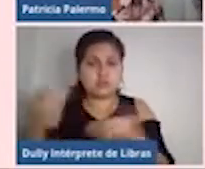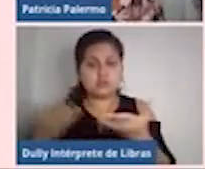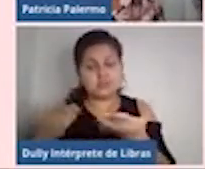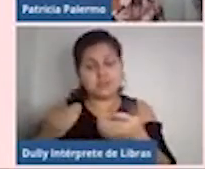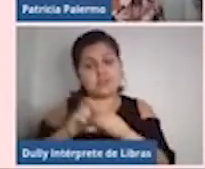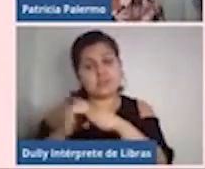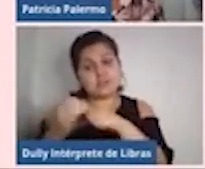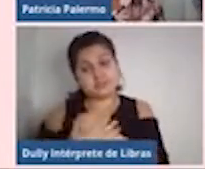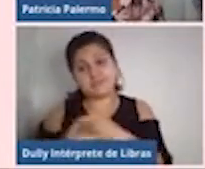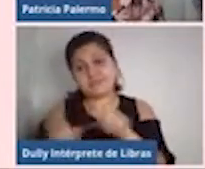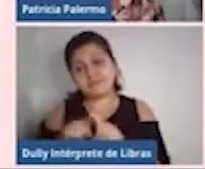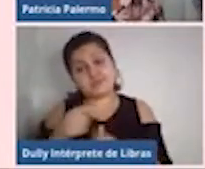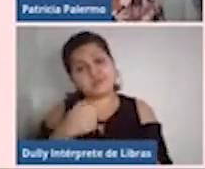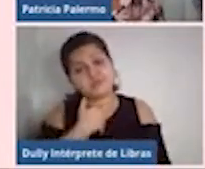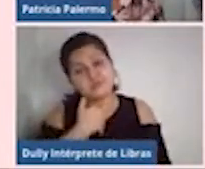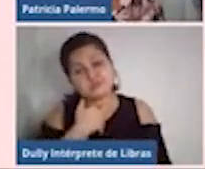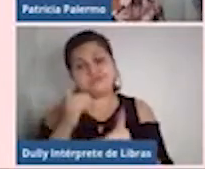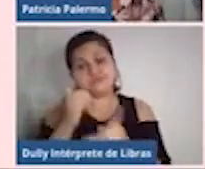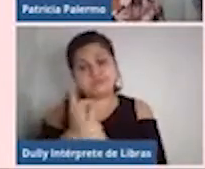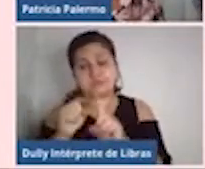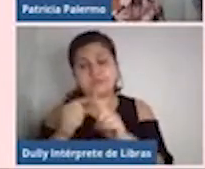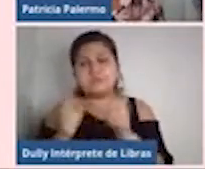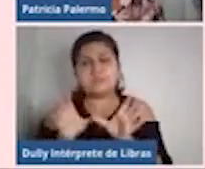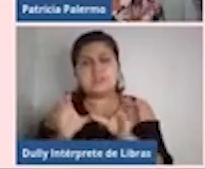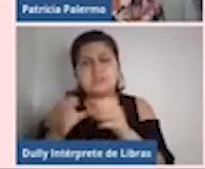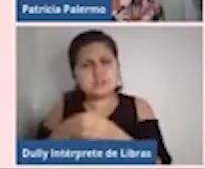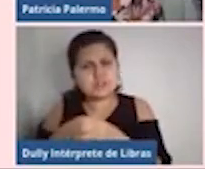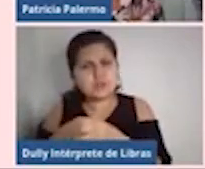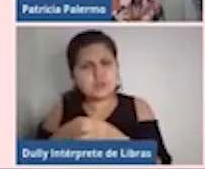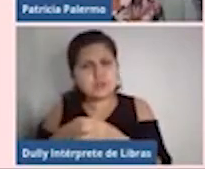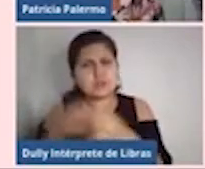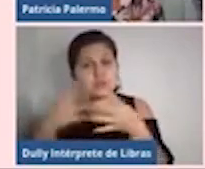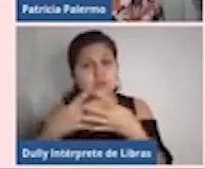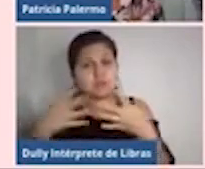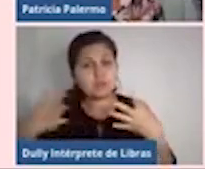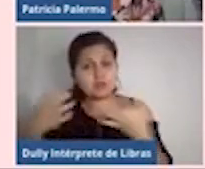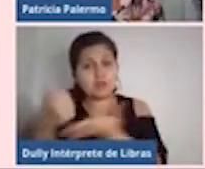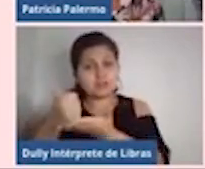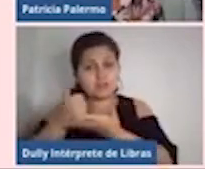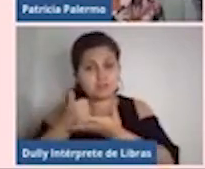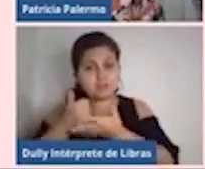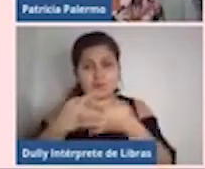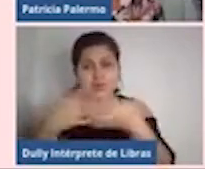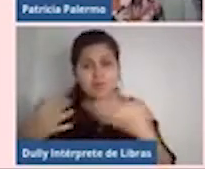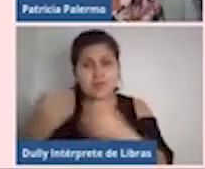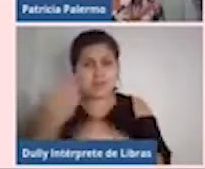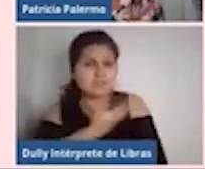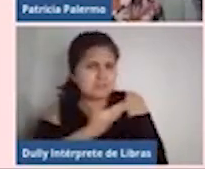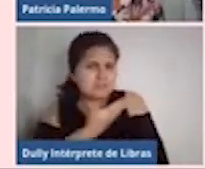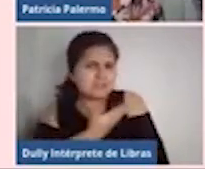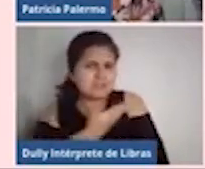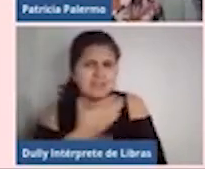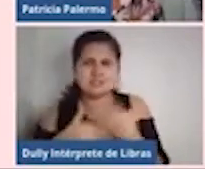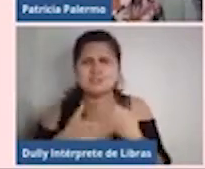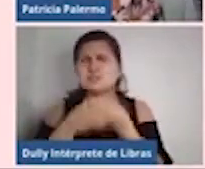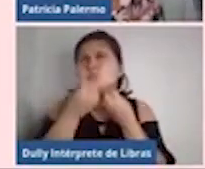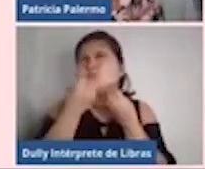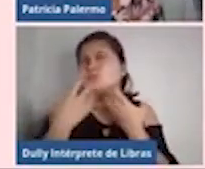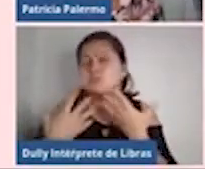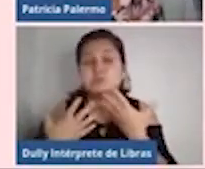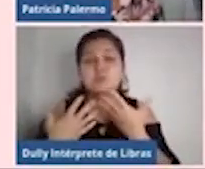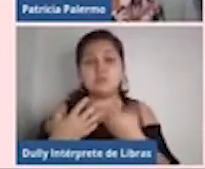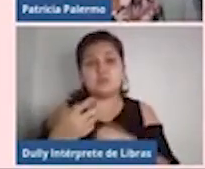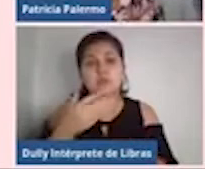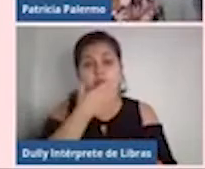pandemia também não estamos nos encontrando, mas é um grupo que é uma rede de apoio, uma rede de amizade, e é tudo de bom. E aí